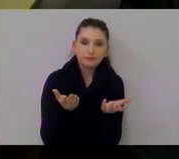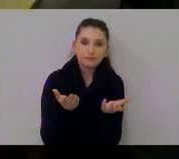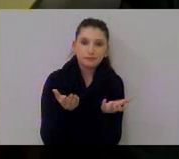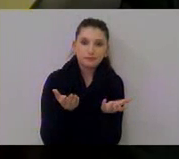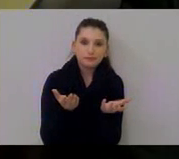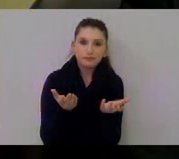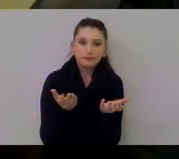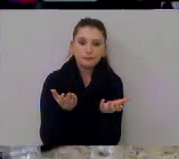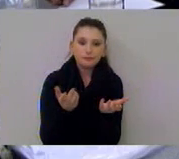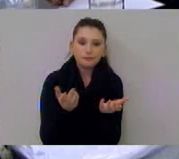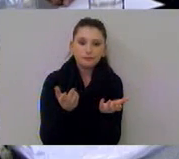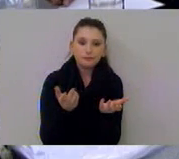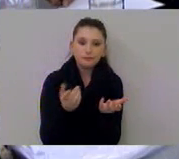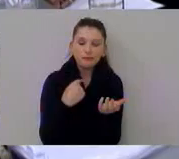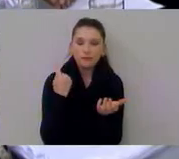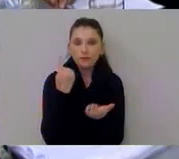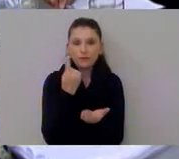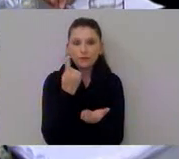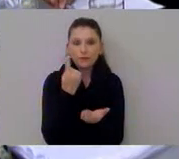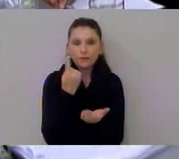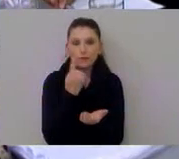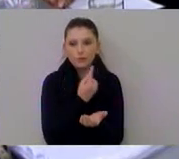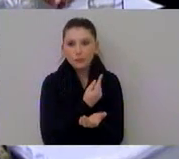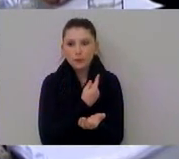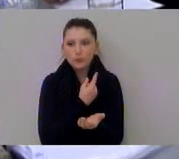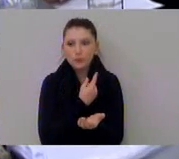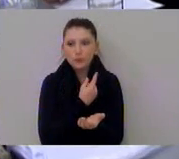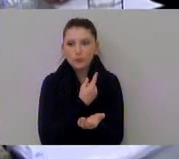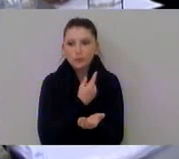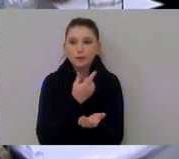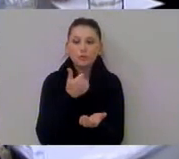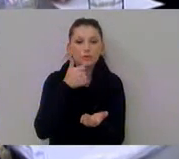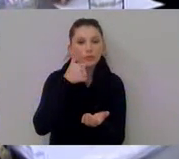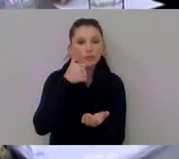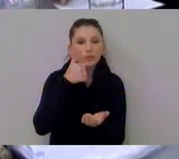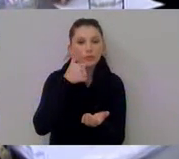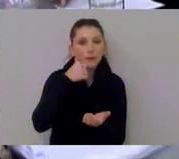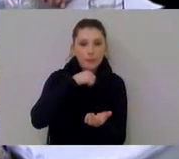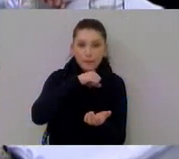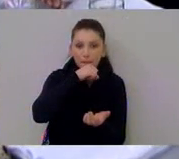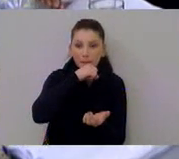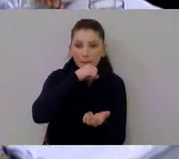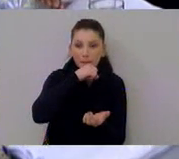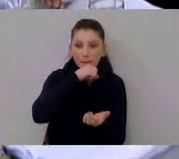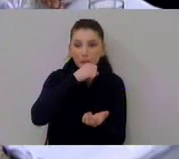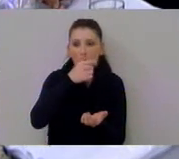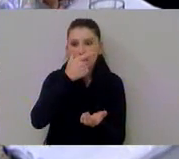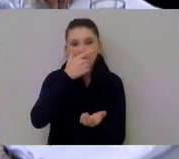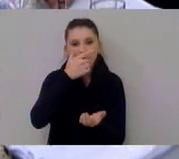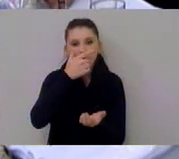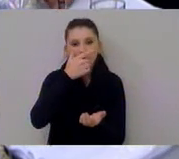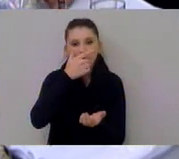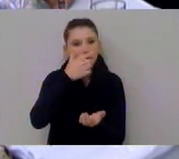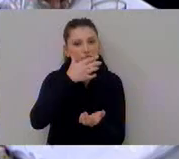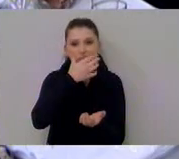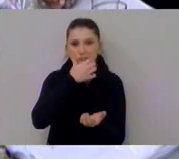Nossos pais levam e buscam os seus filhos na